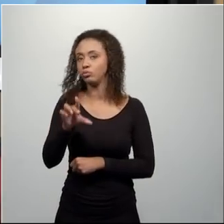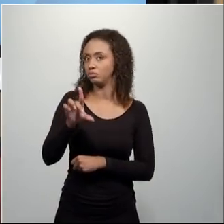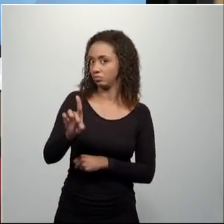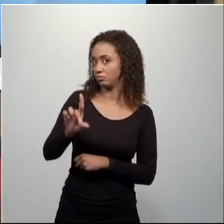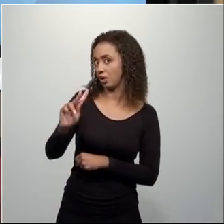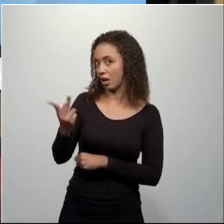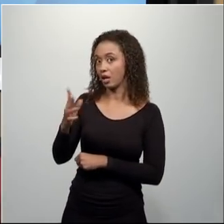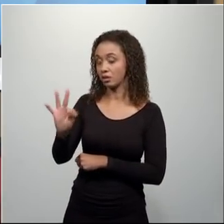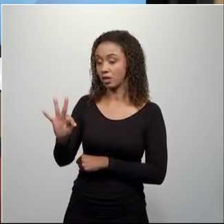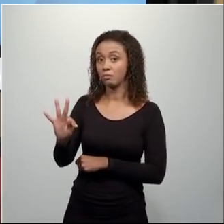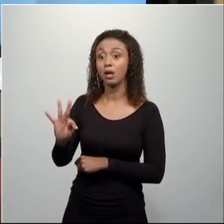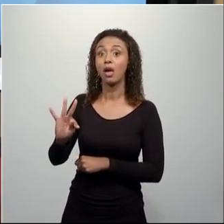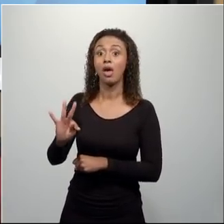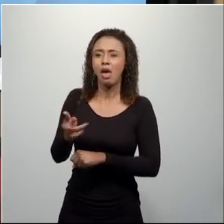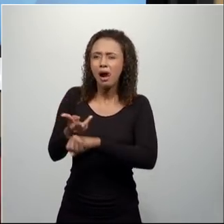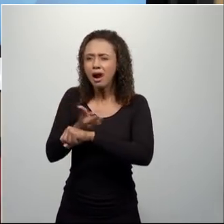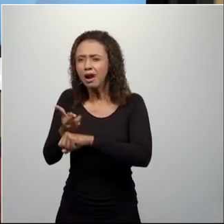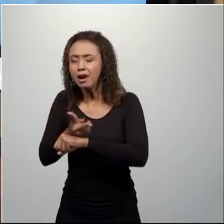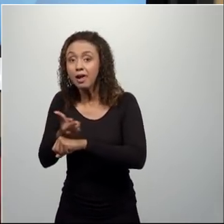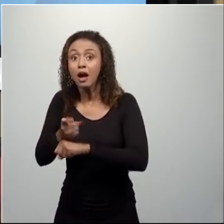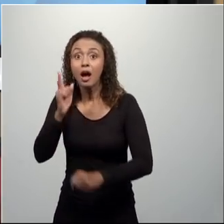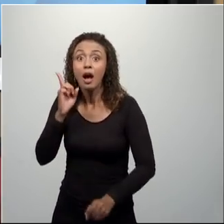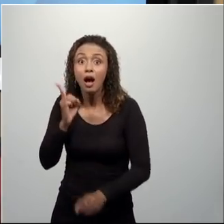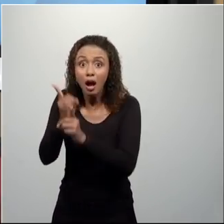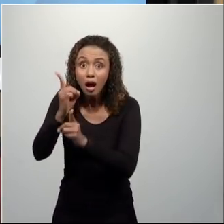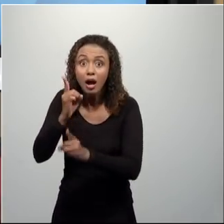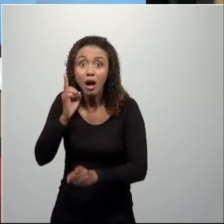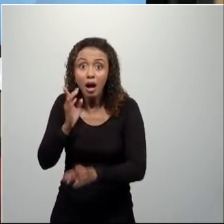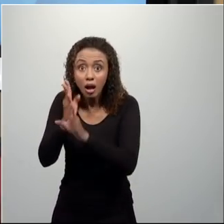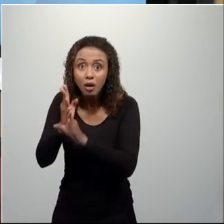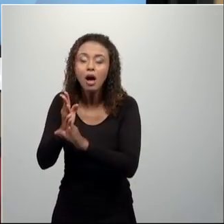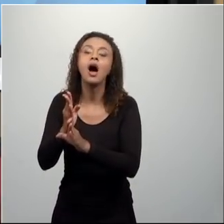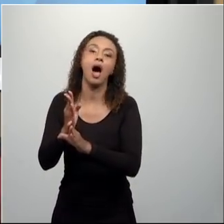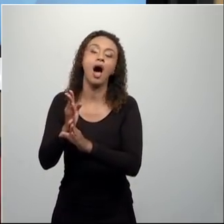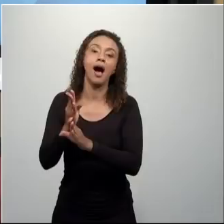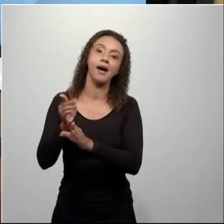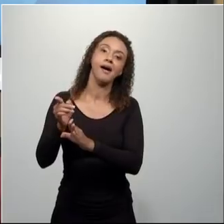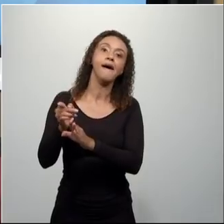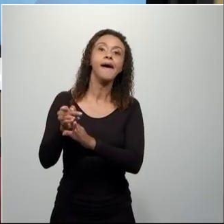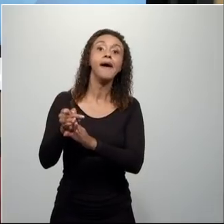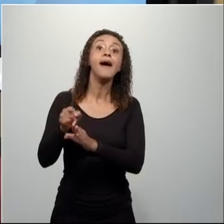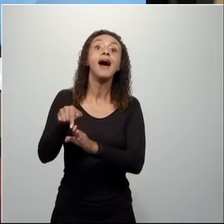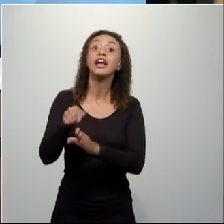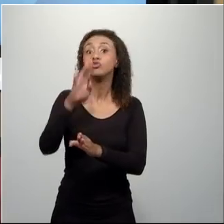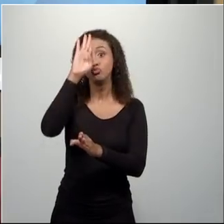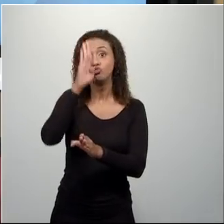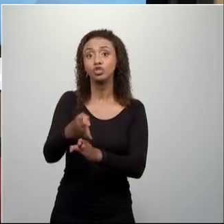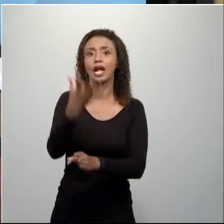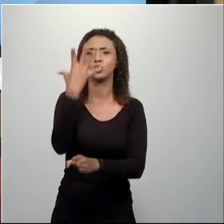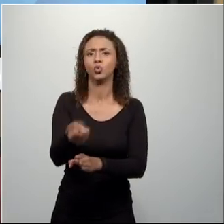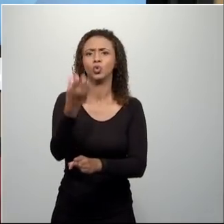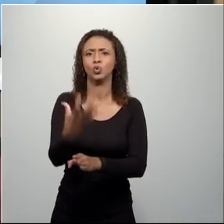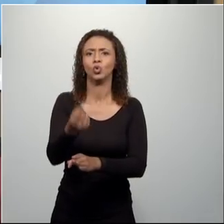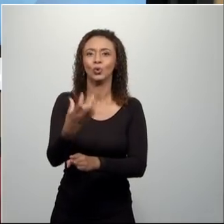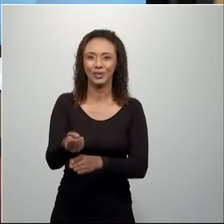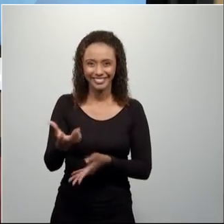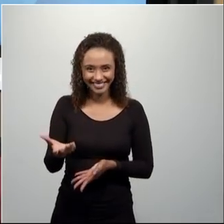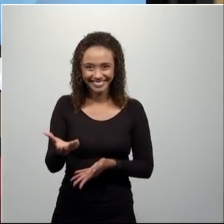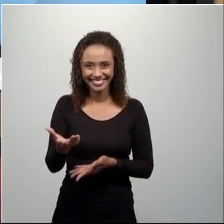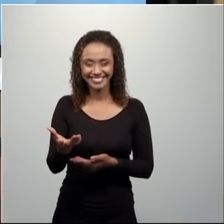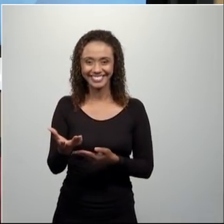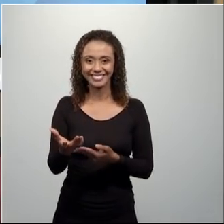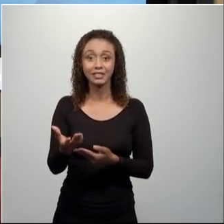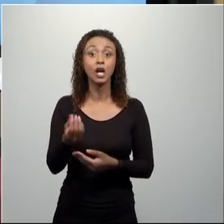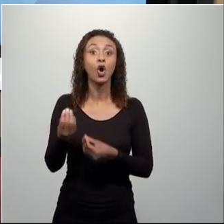acha os arquivos em alguma das duas táticas aqui a ele faz o download diretamente dos usuários correspondentes